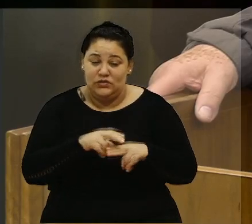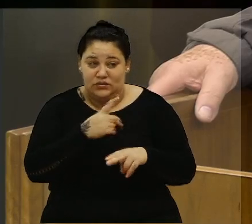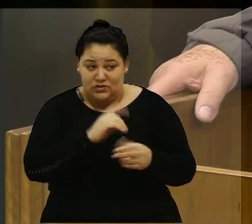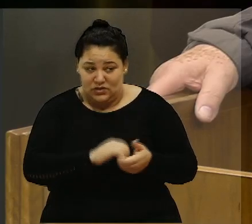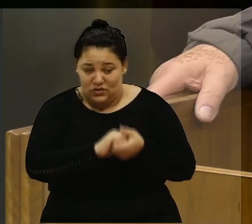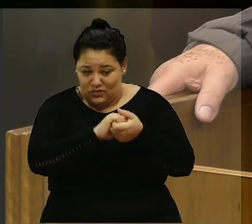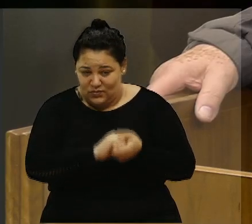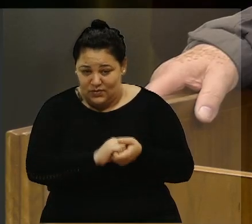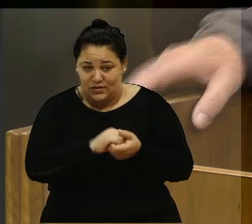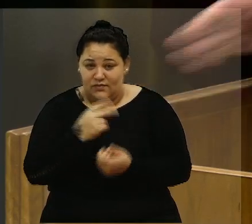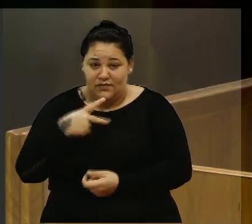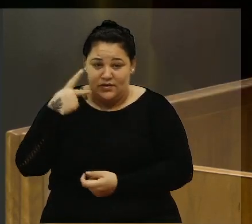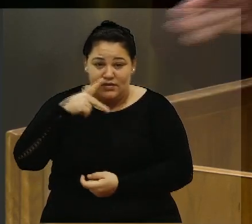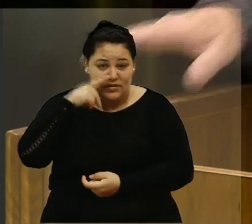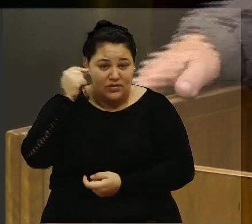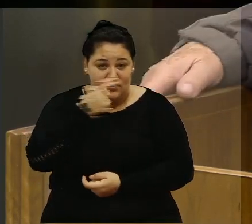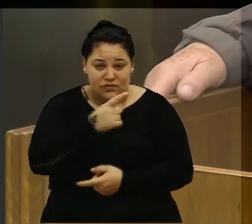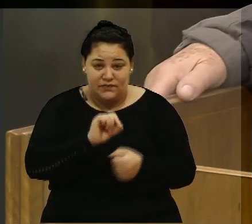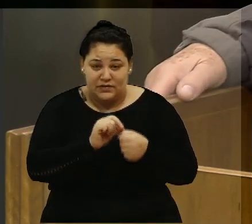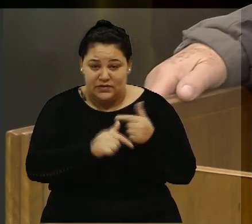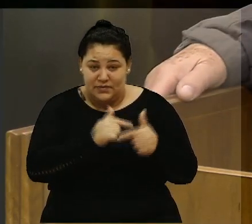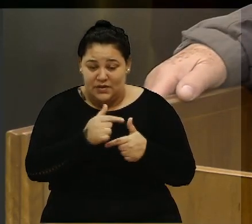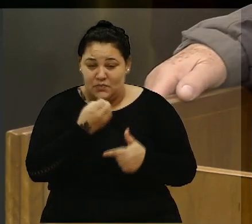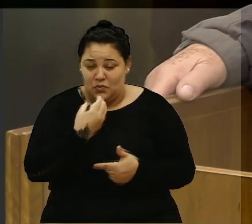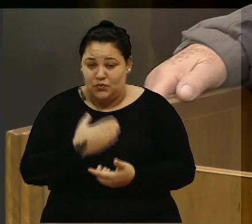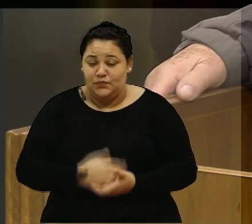vereador Aldonei, pelo trabalho que vem fazendo. Vereador Edson?